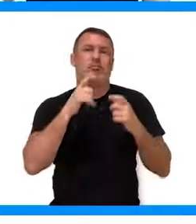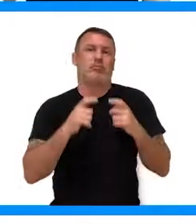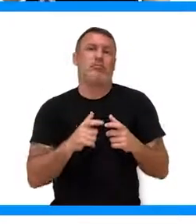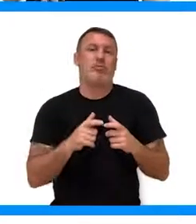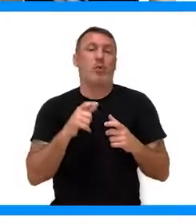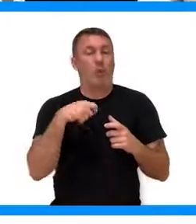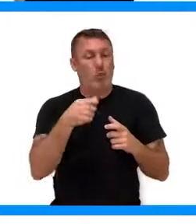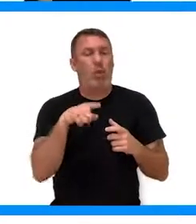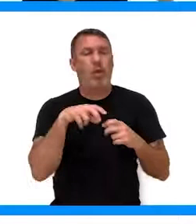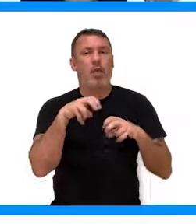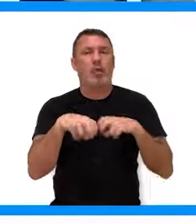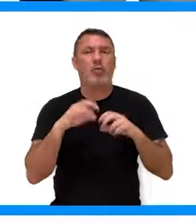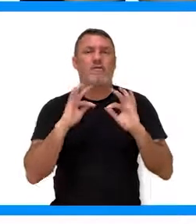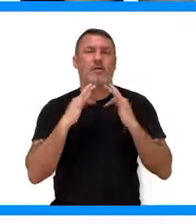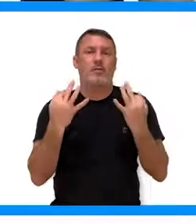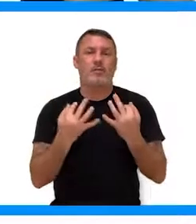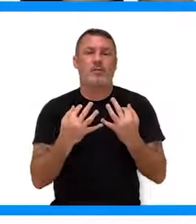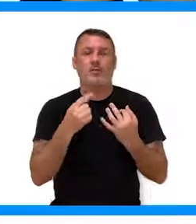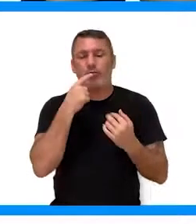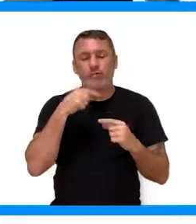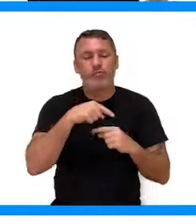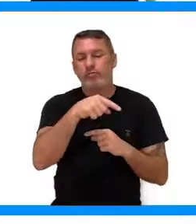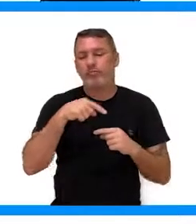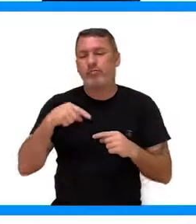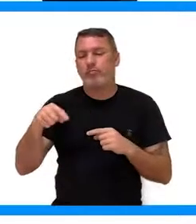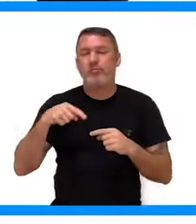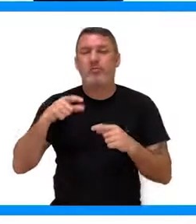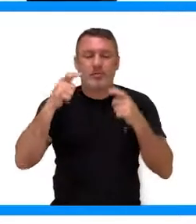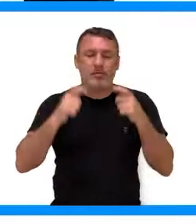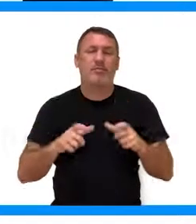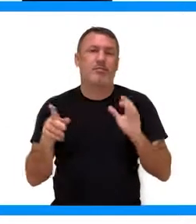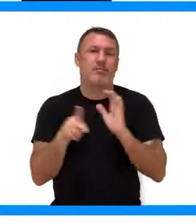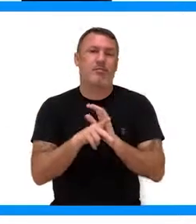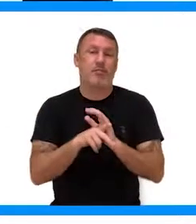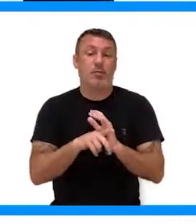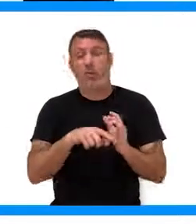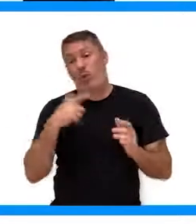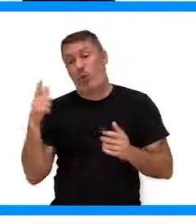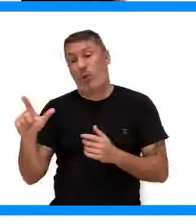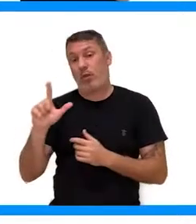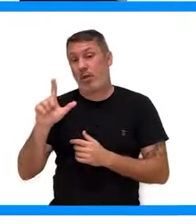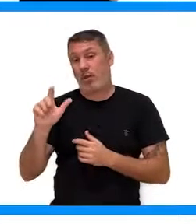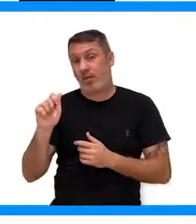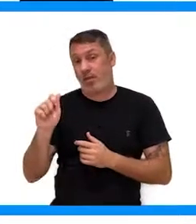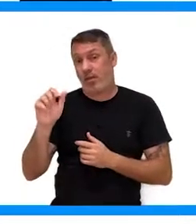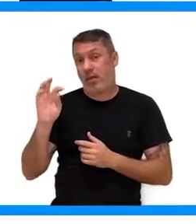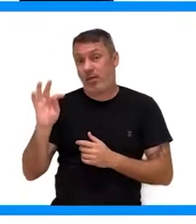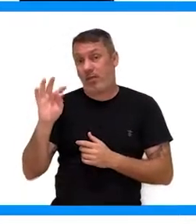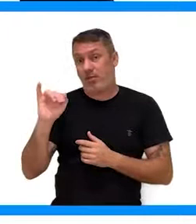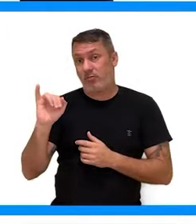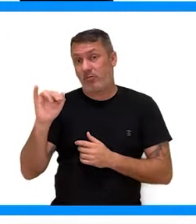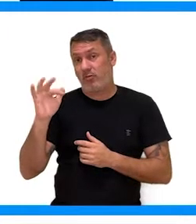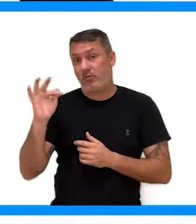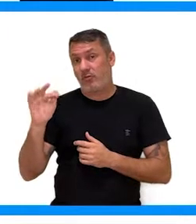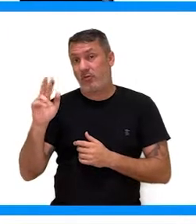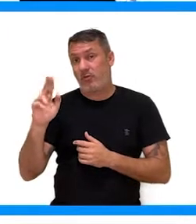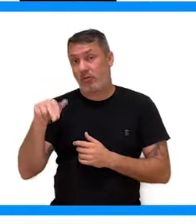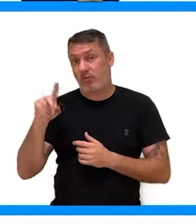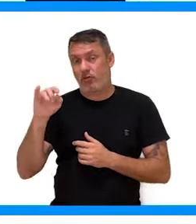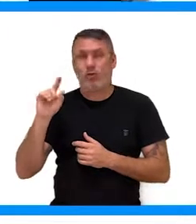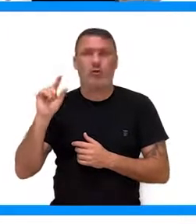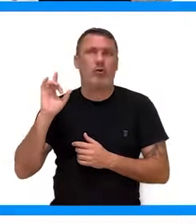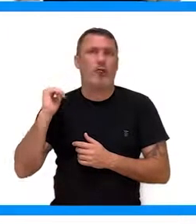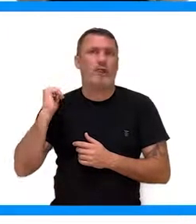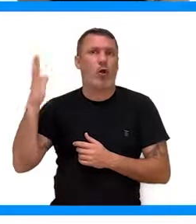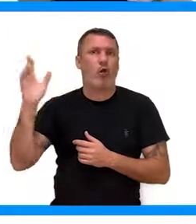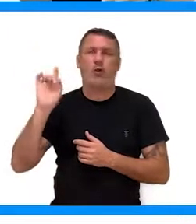foco nacional da agricultura familiar, das propriedades latifundiárias à exportação. E como